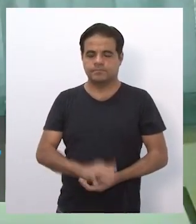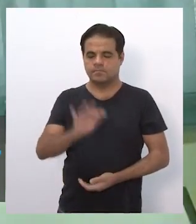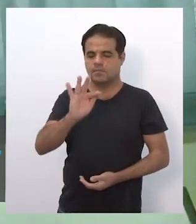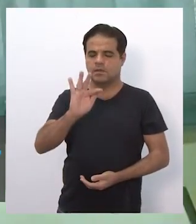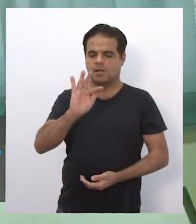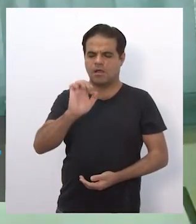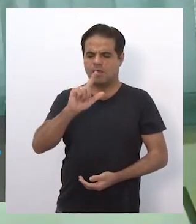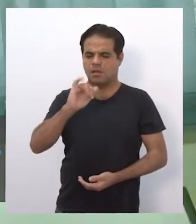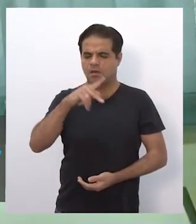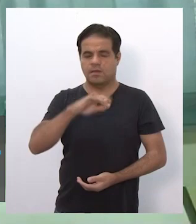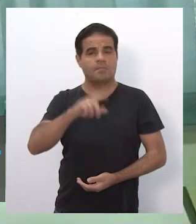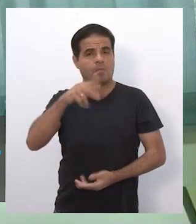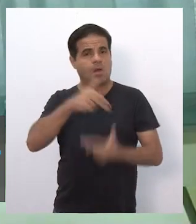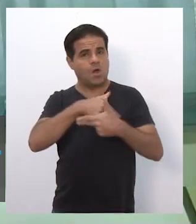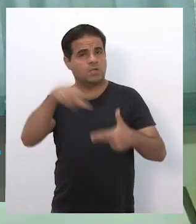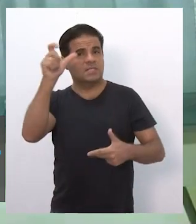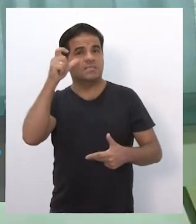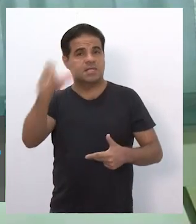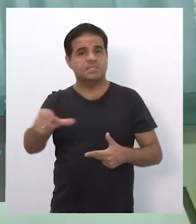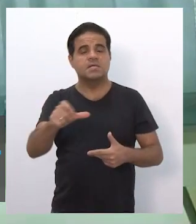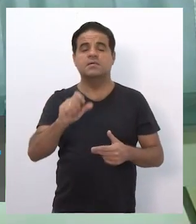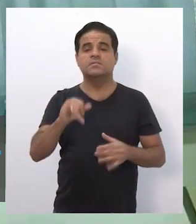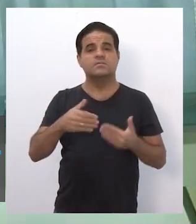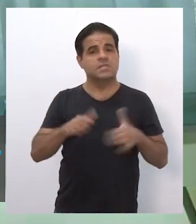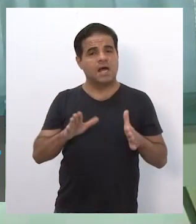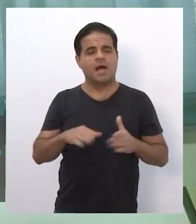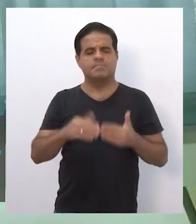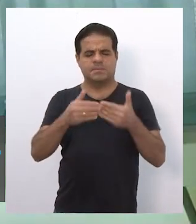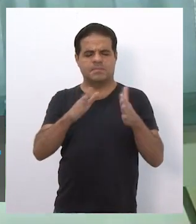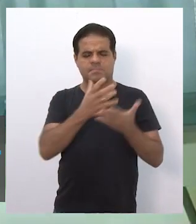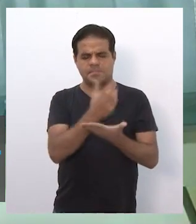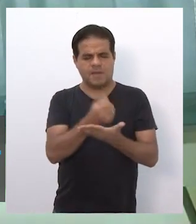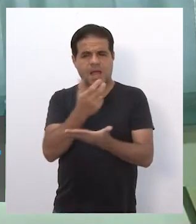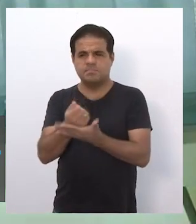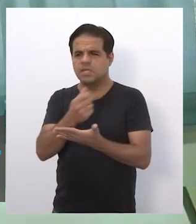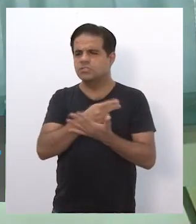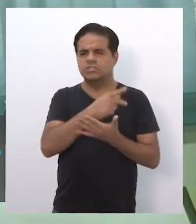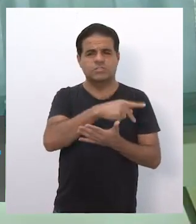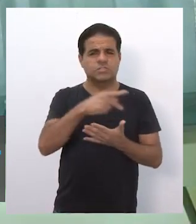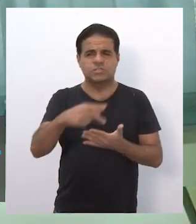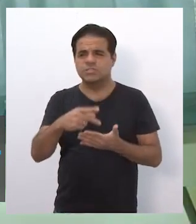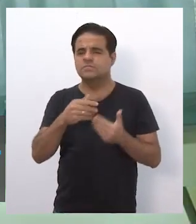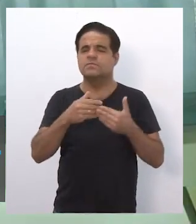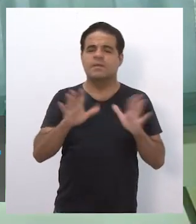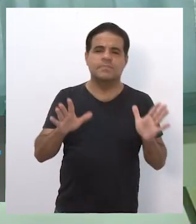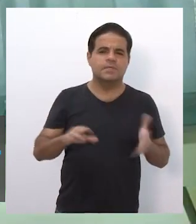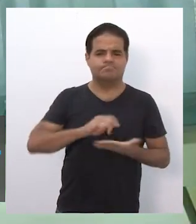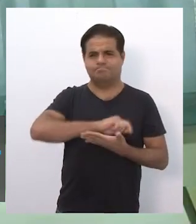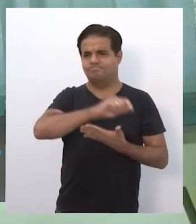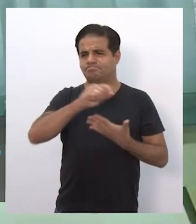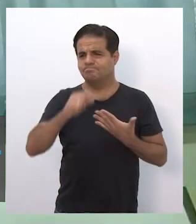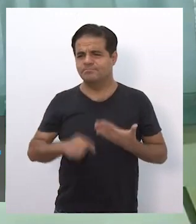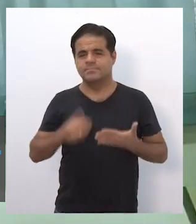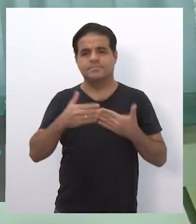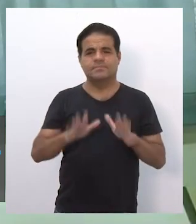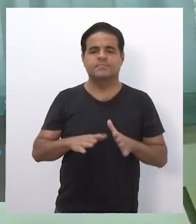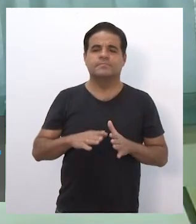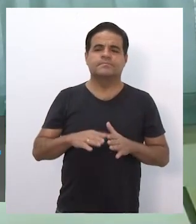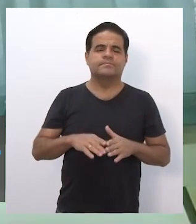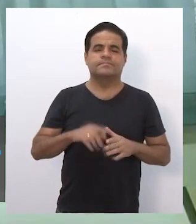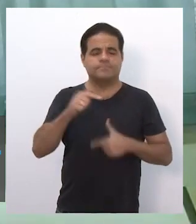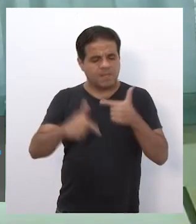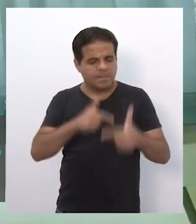comentou, uma coisa bem interessante, né? Quando você abre diversos aplicativos, você abriu lá vários aplicativos, o processador está